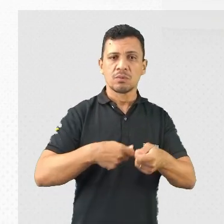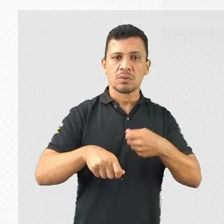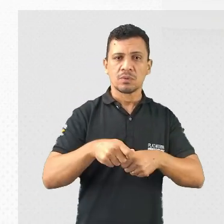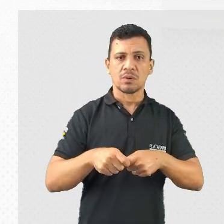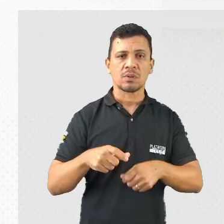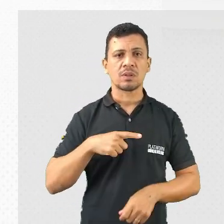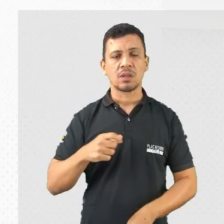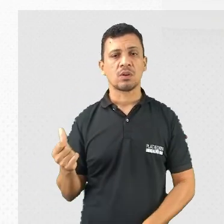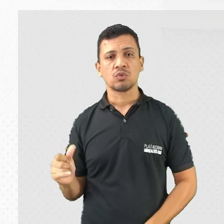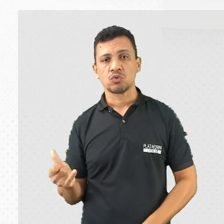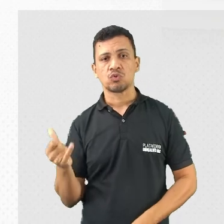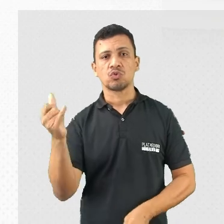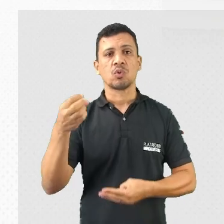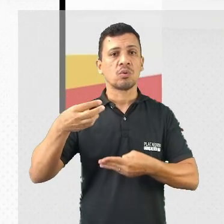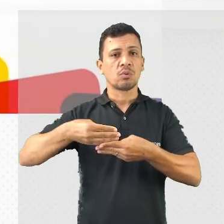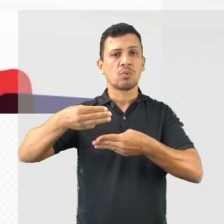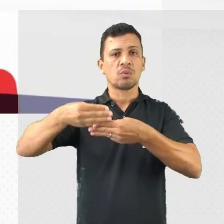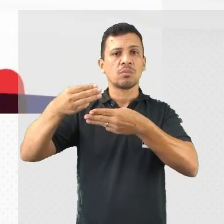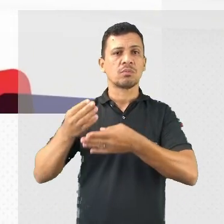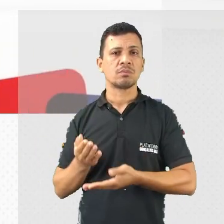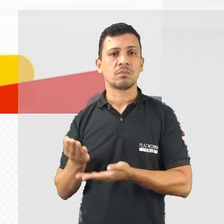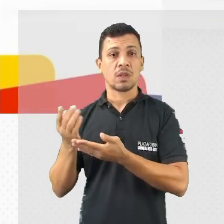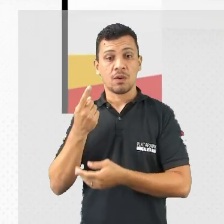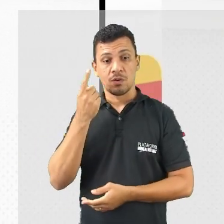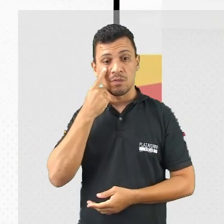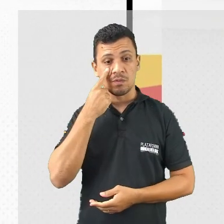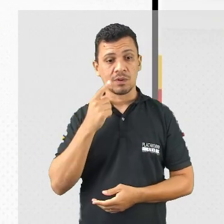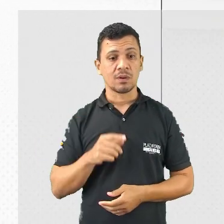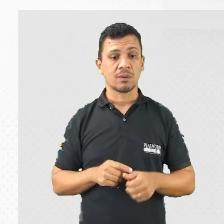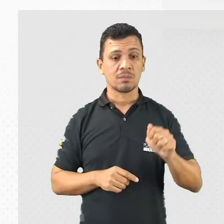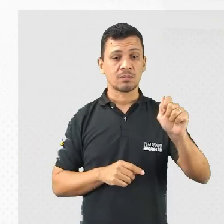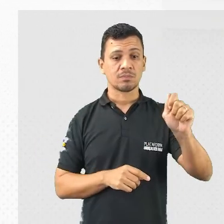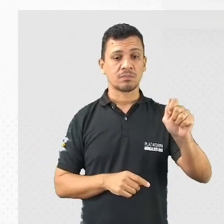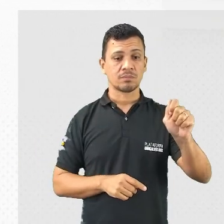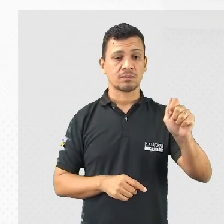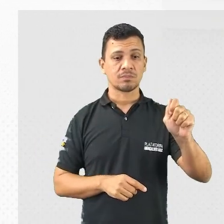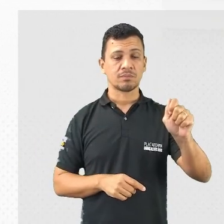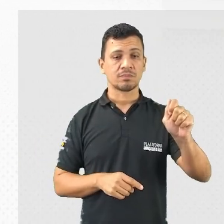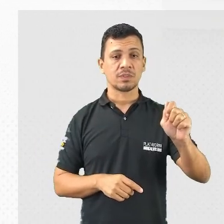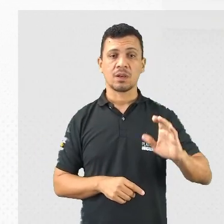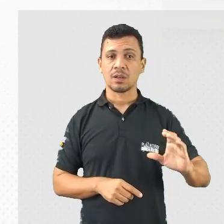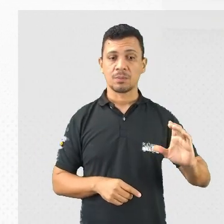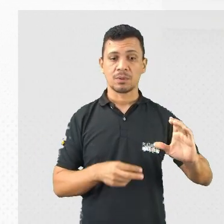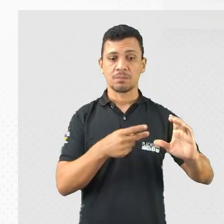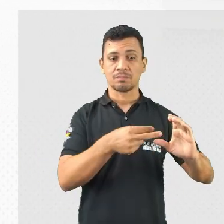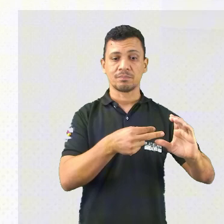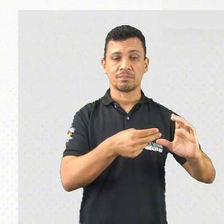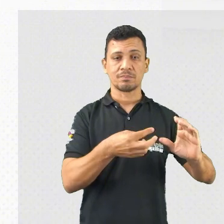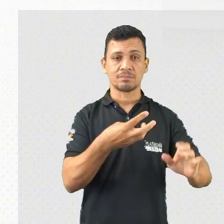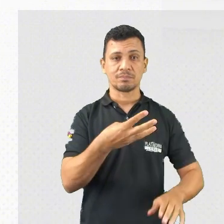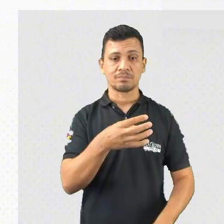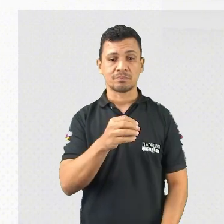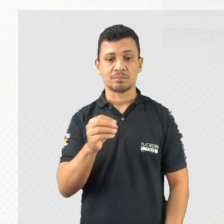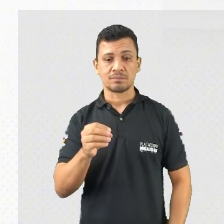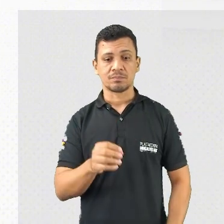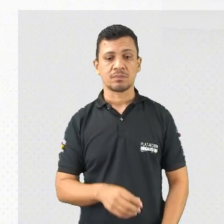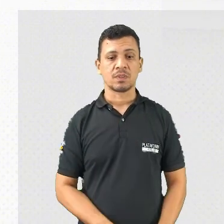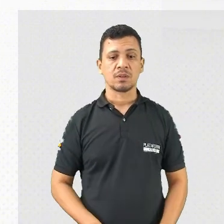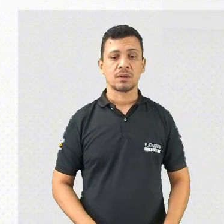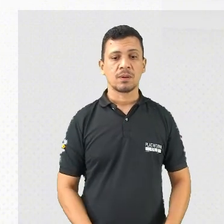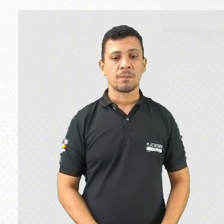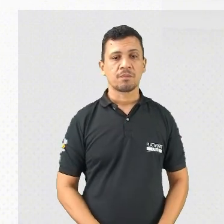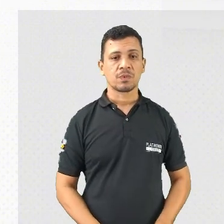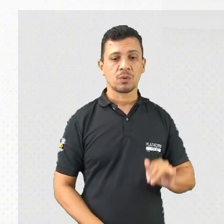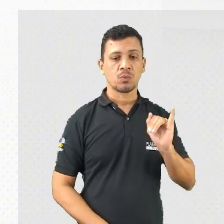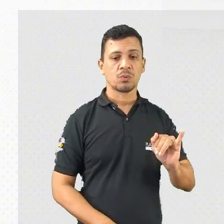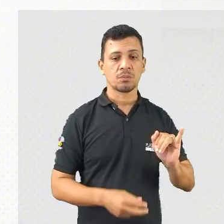condições. Vamos ver a letra A. Você tem aqui um capital de R$300, uma taxa de 2%